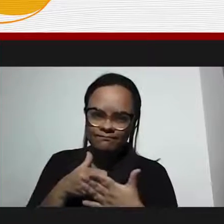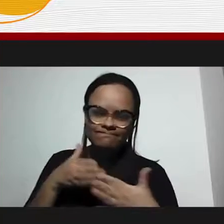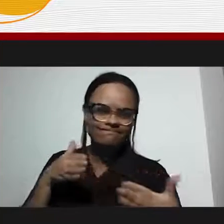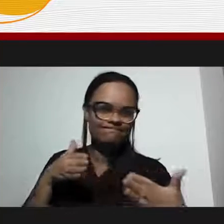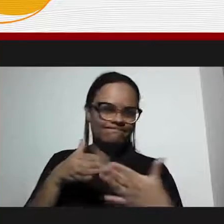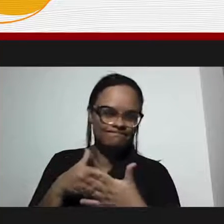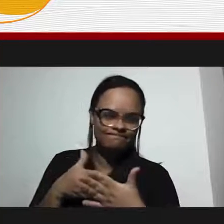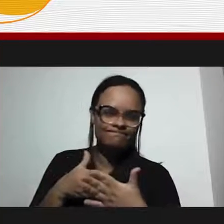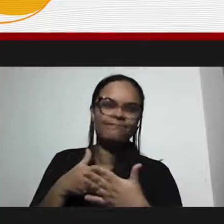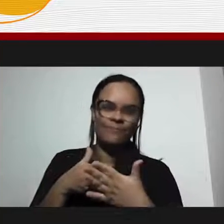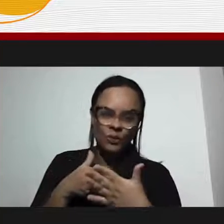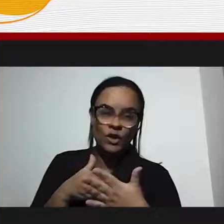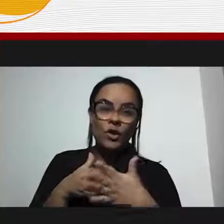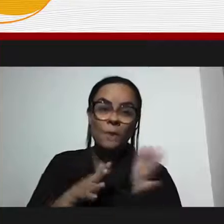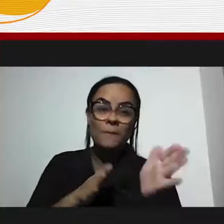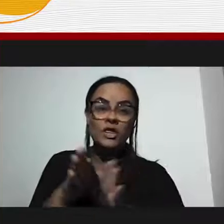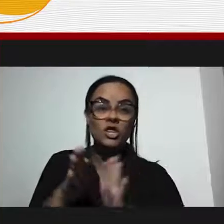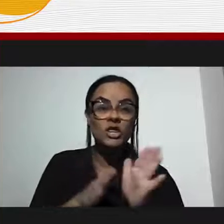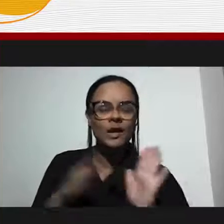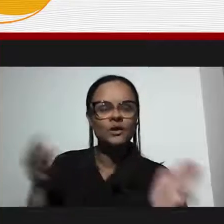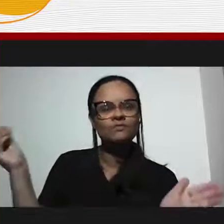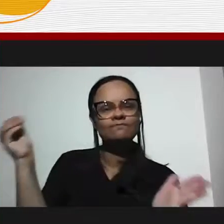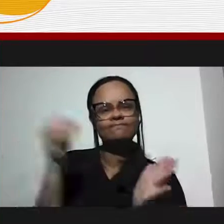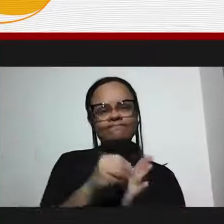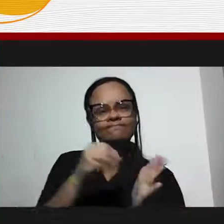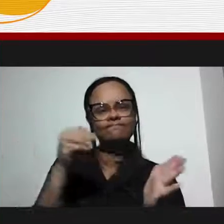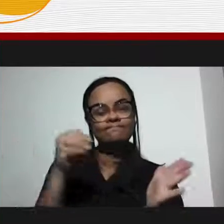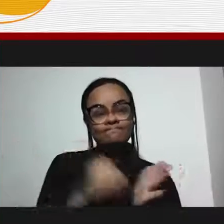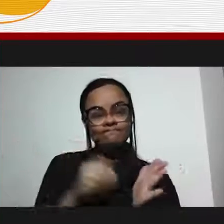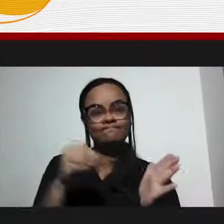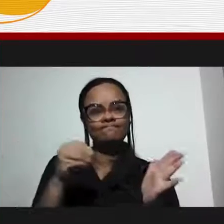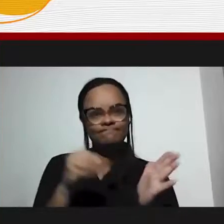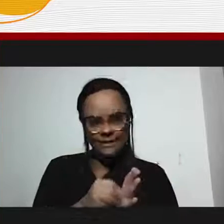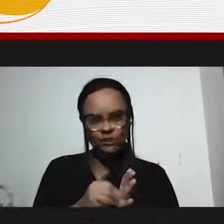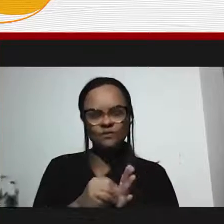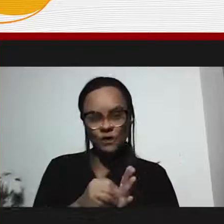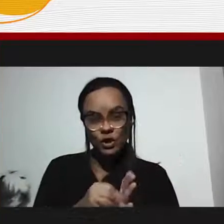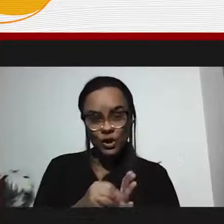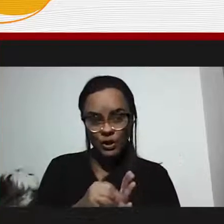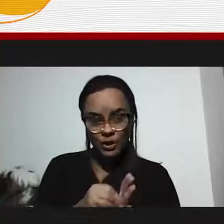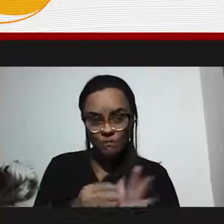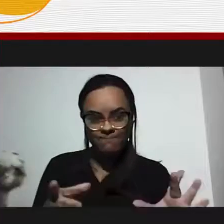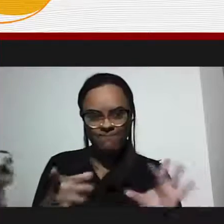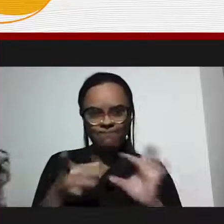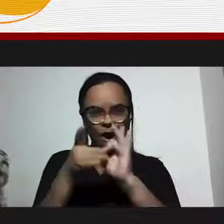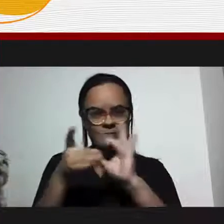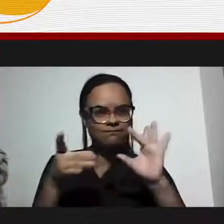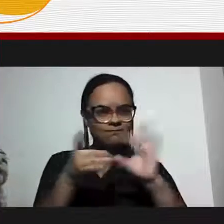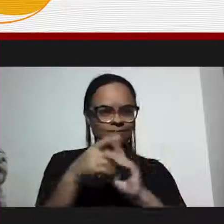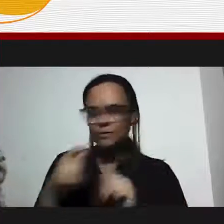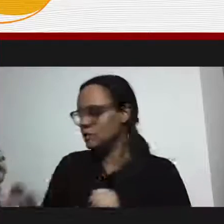a questão da falta de acessibilidade e de patrocínio. André?